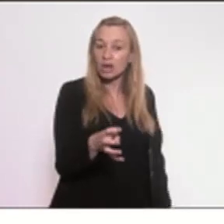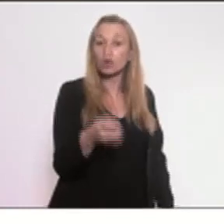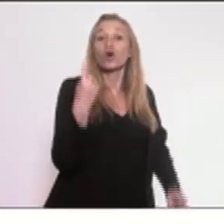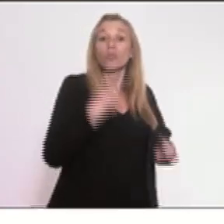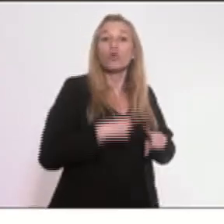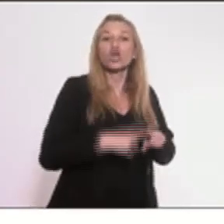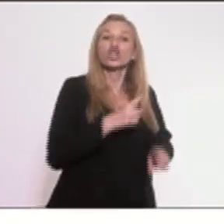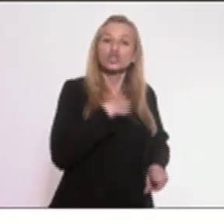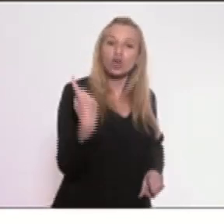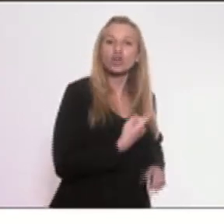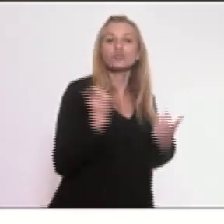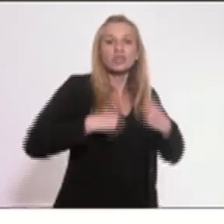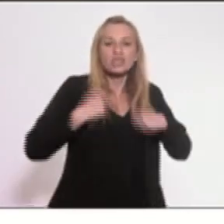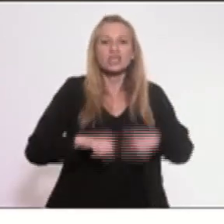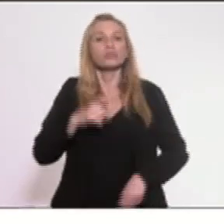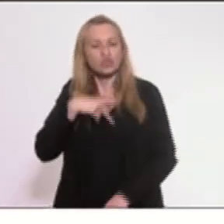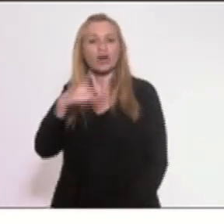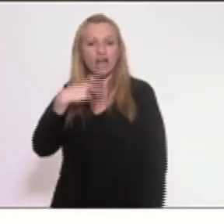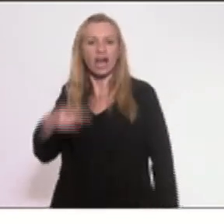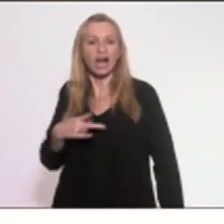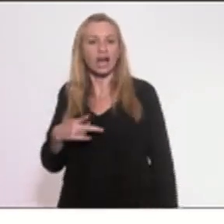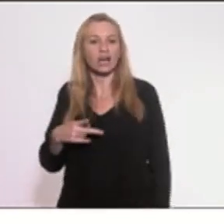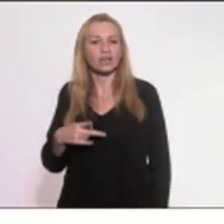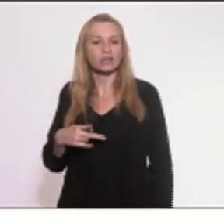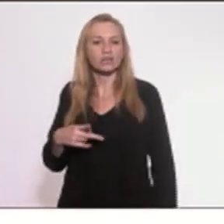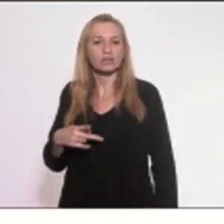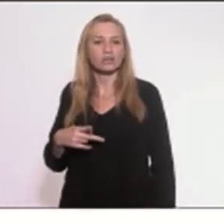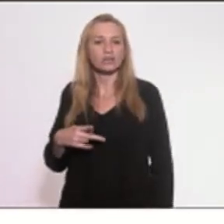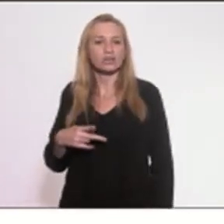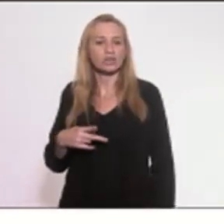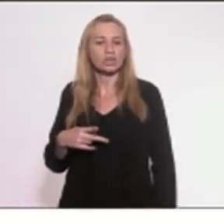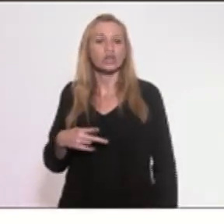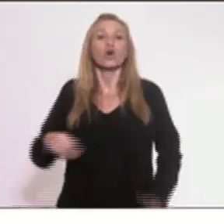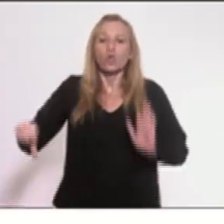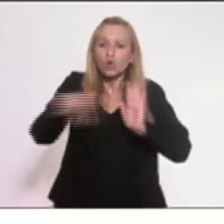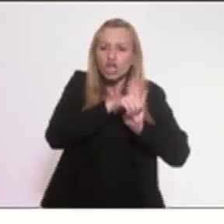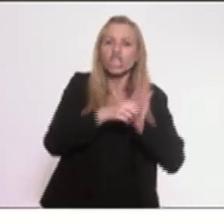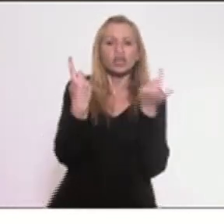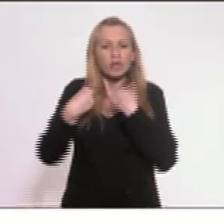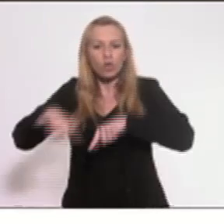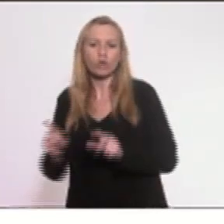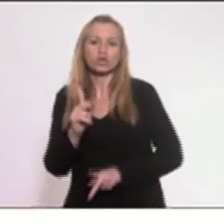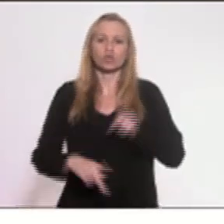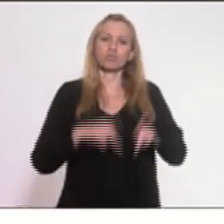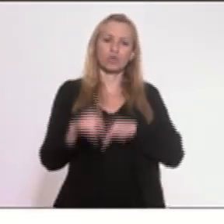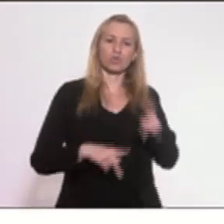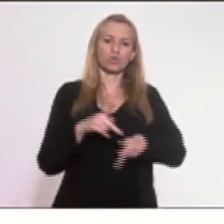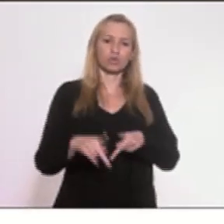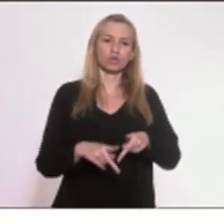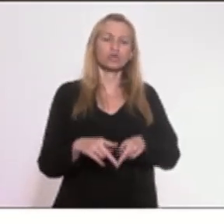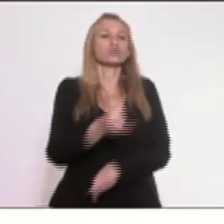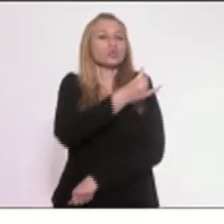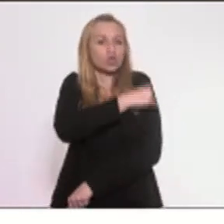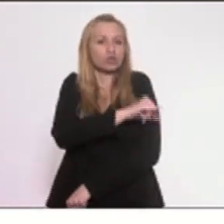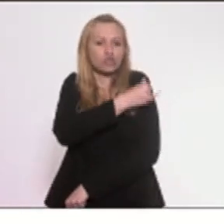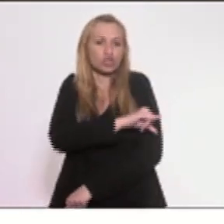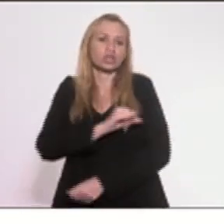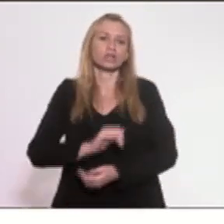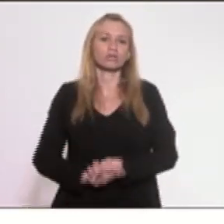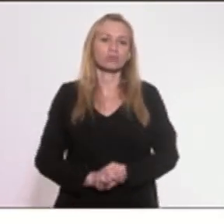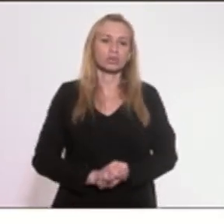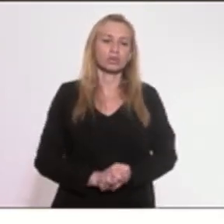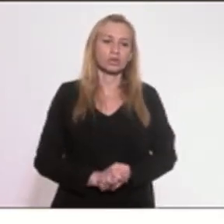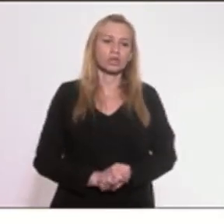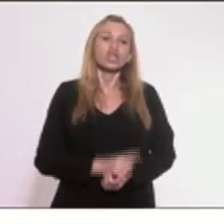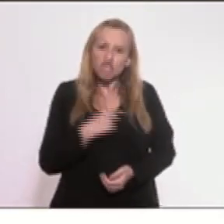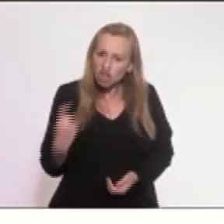porque nós precisamos dizer que está em curso um crime contra a humanidade no Rio de Janeiro